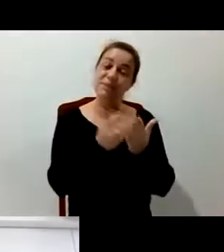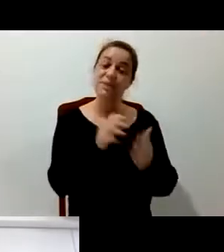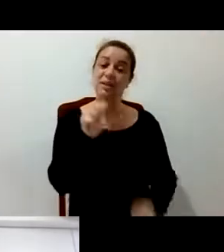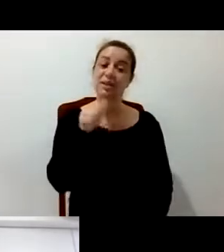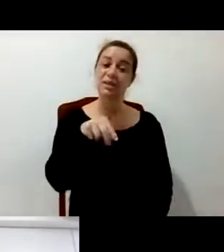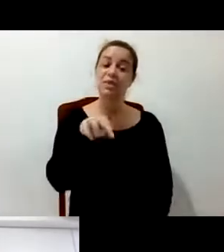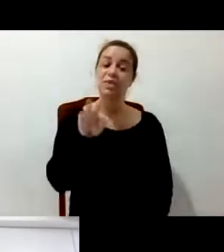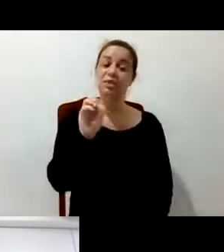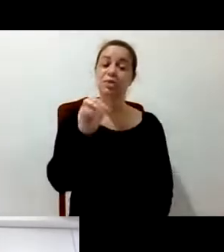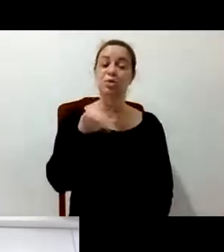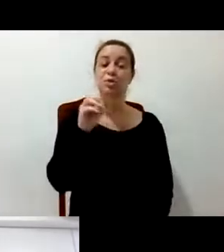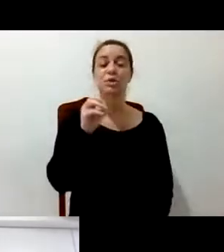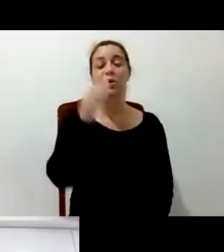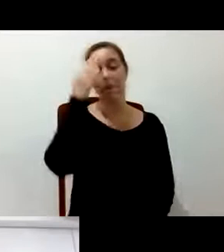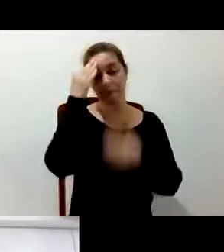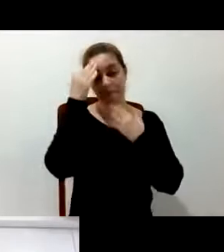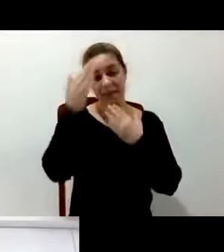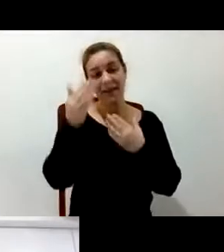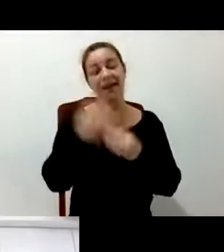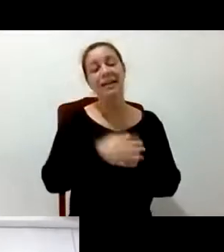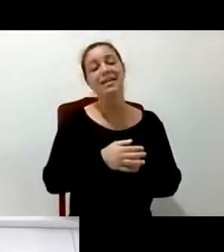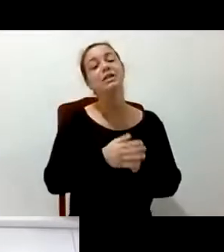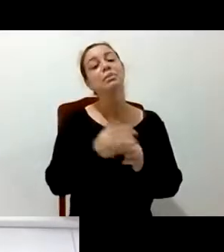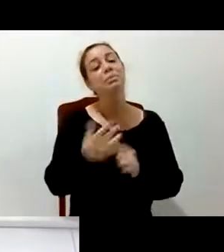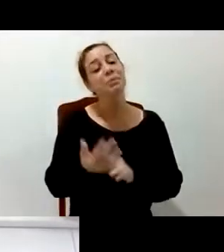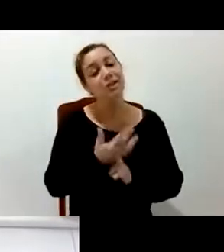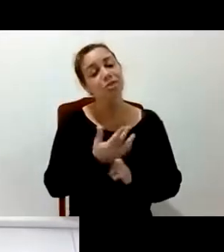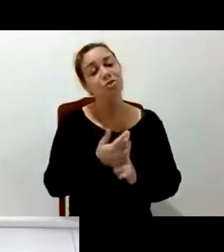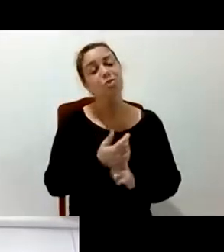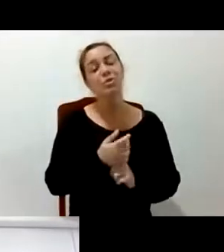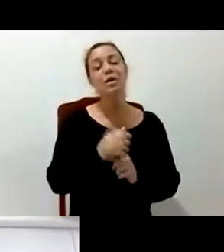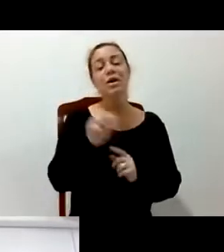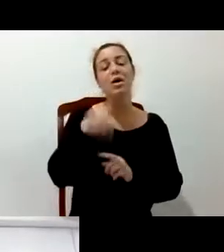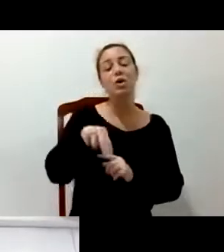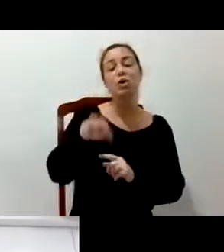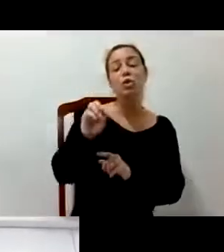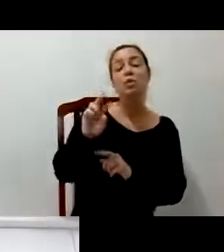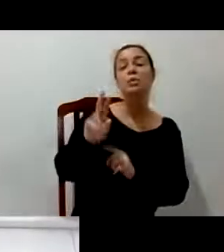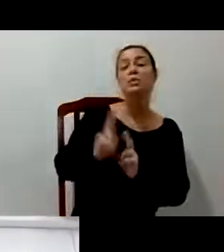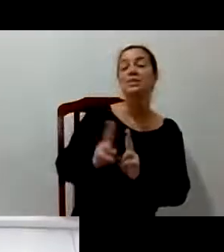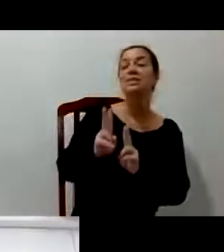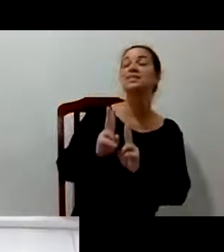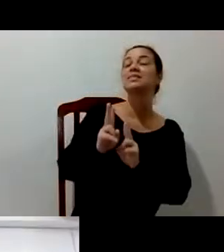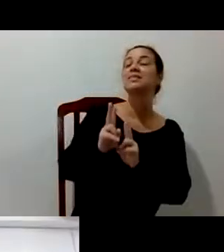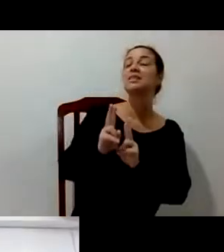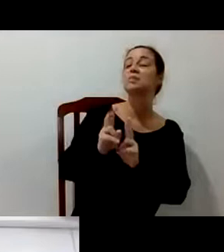pela ajuda aqui na mediação da sala. Antônio é nosso parceiro. Eu não vou deixar ele se aposentar e sair do próprio